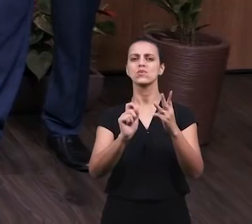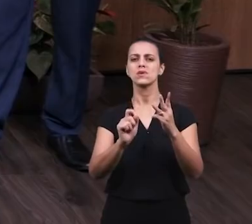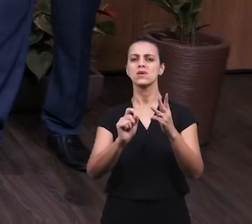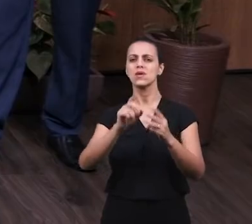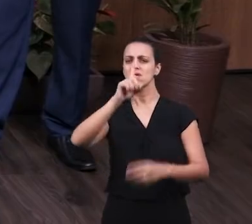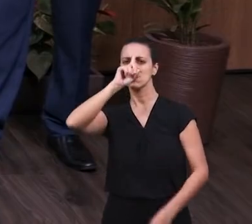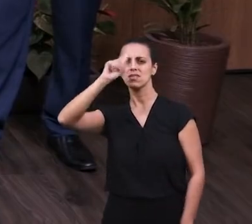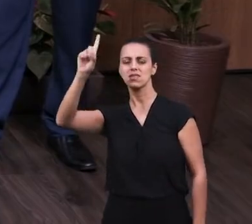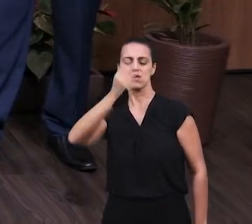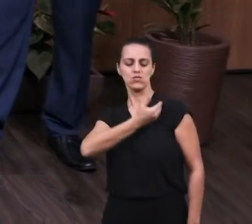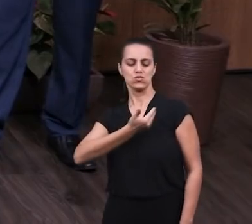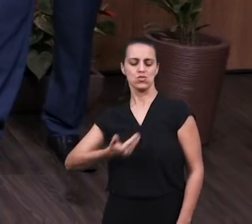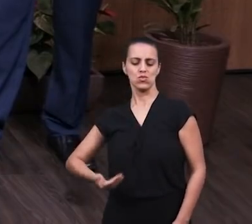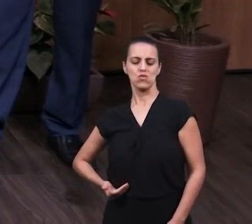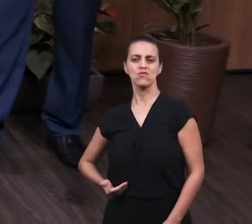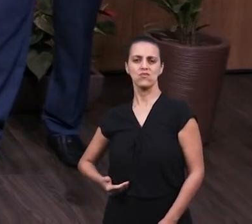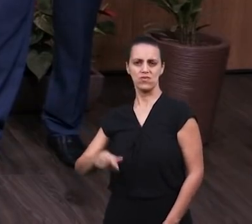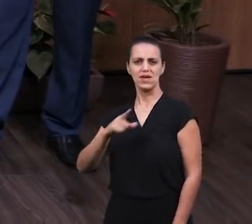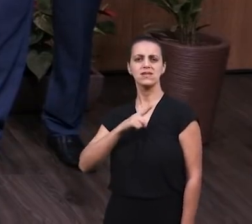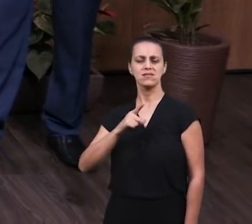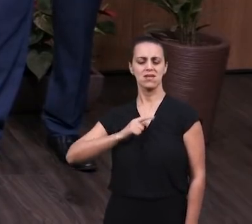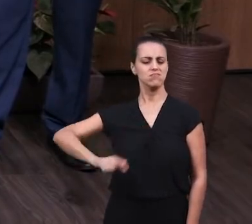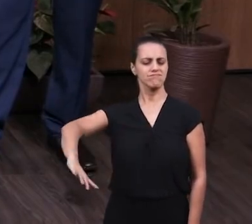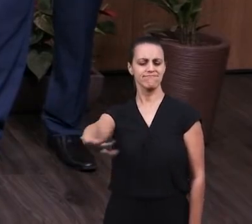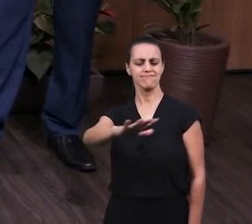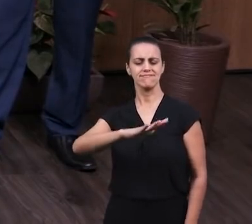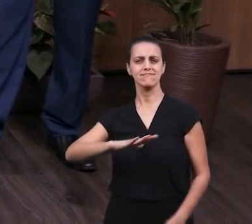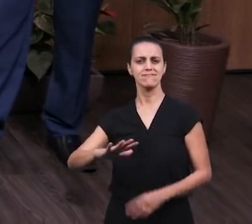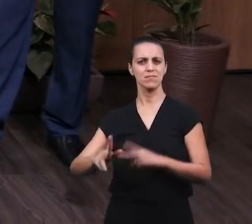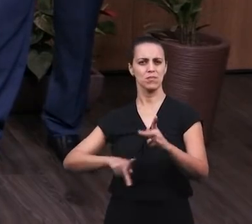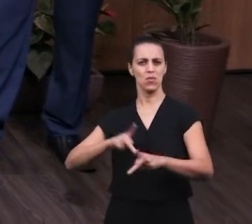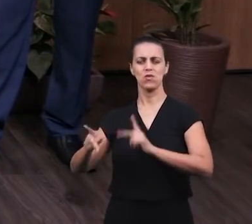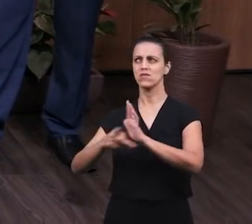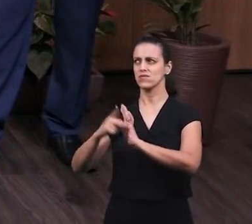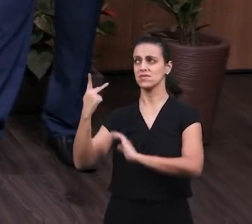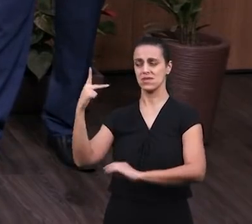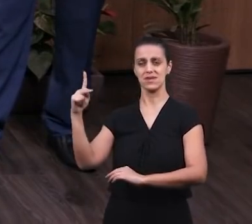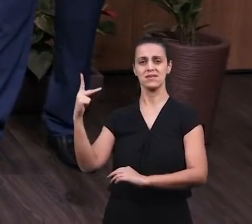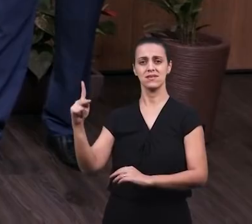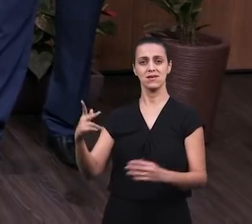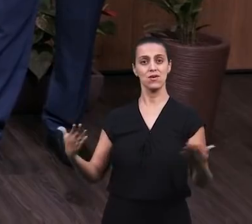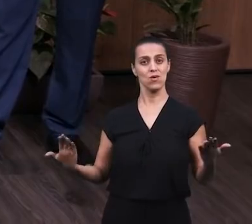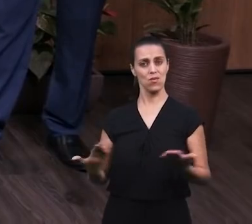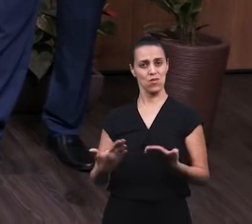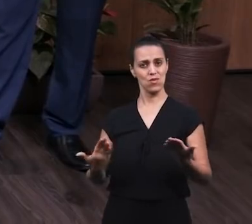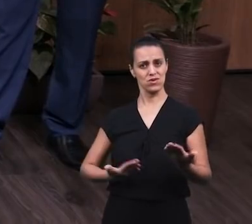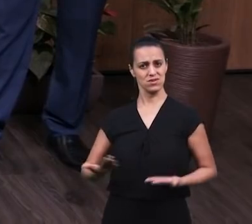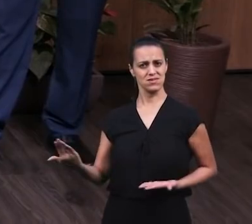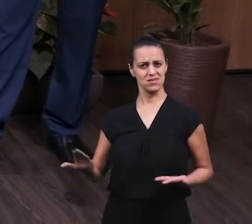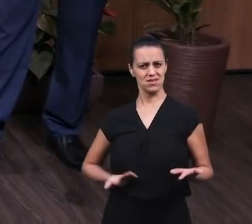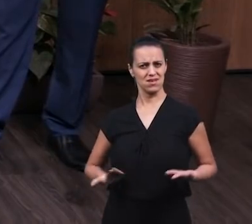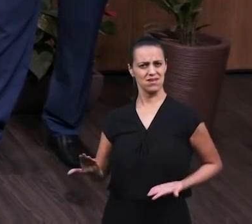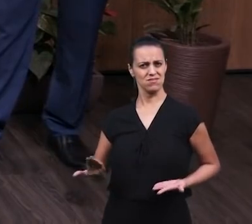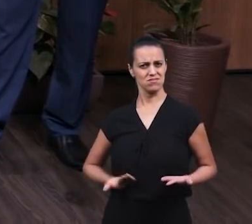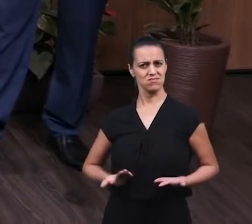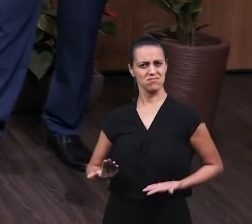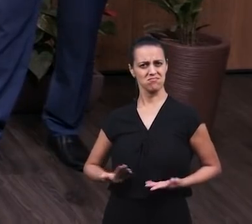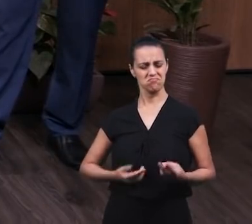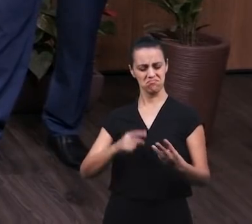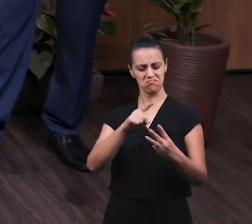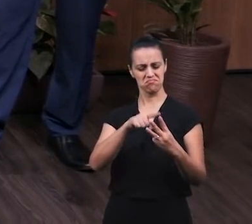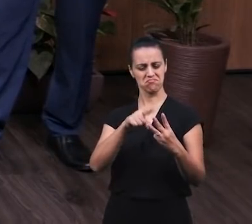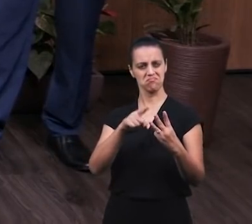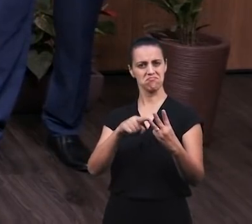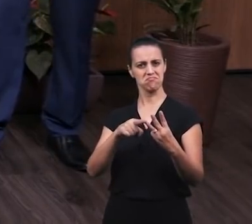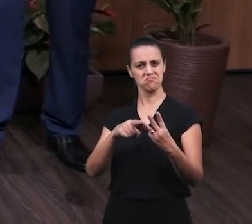seu povo. Hoje, o crente em Jesus tem acesso a esses